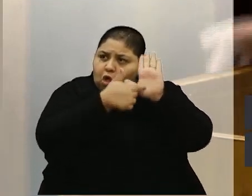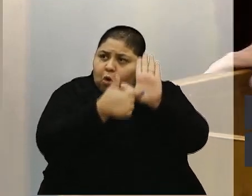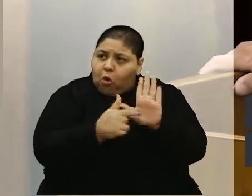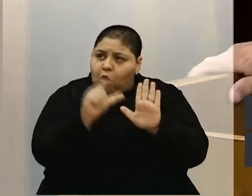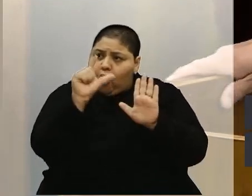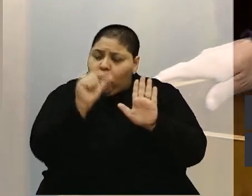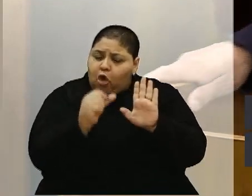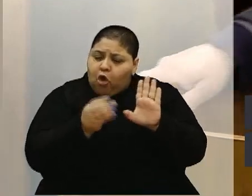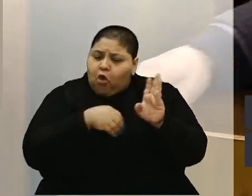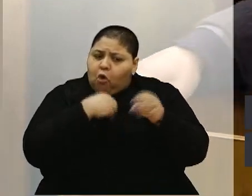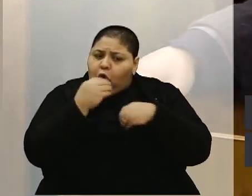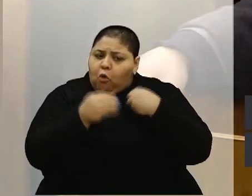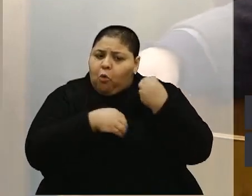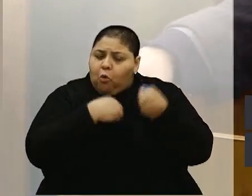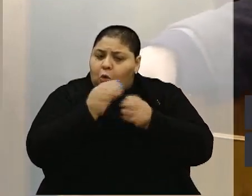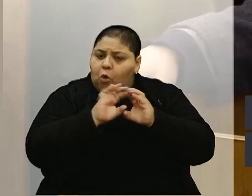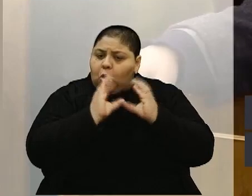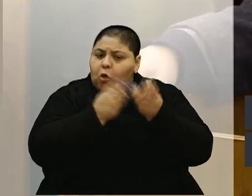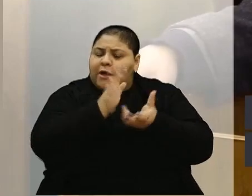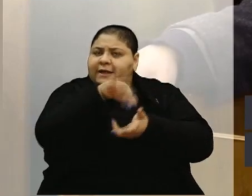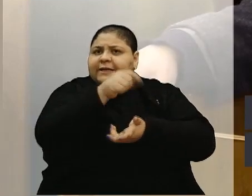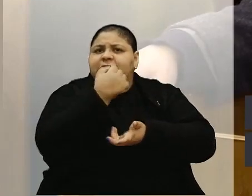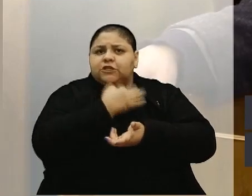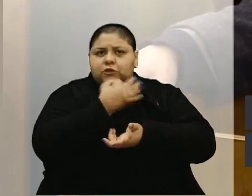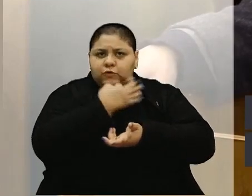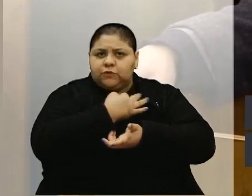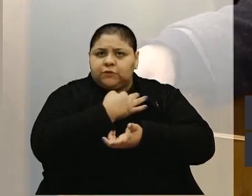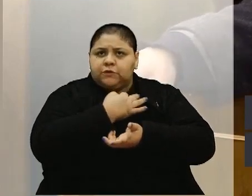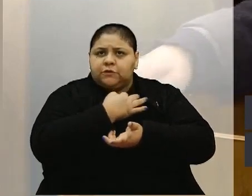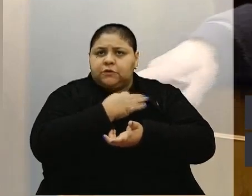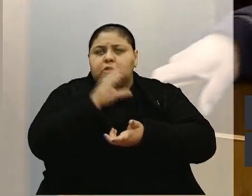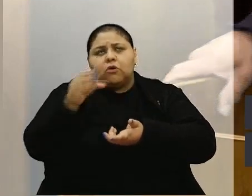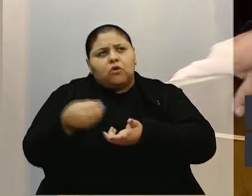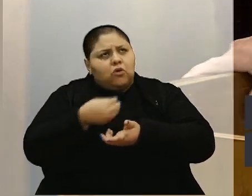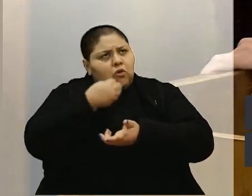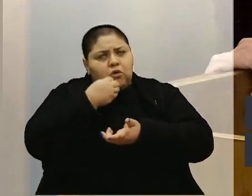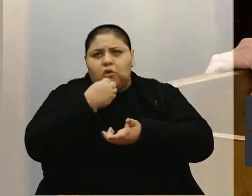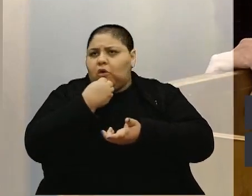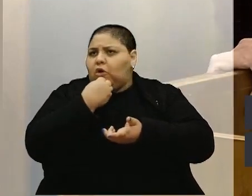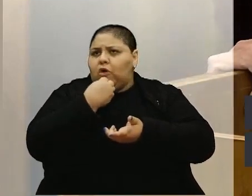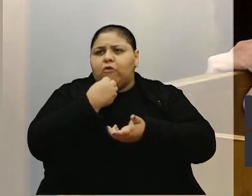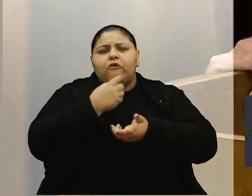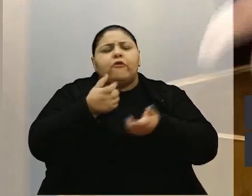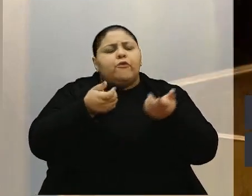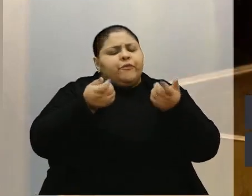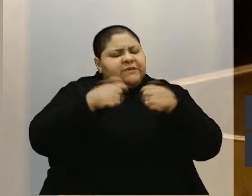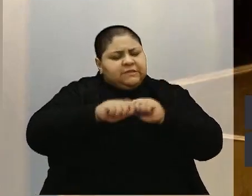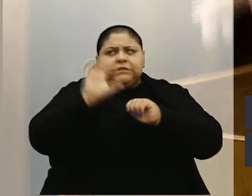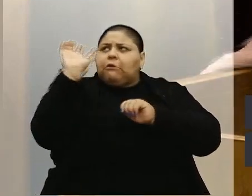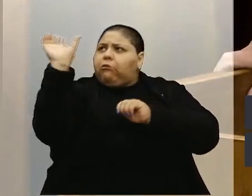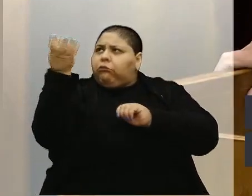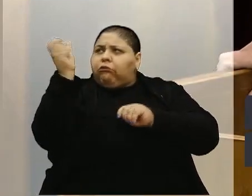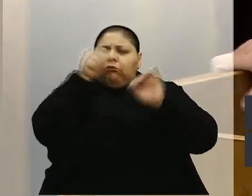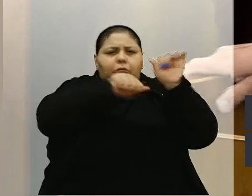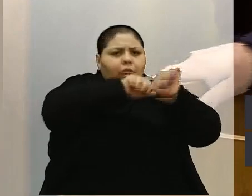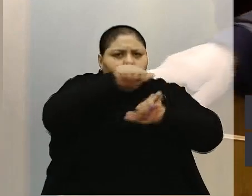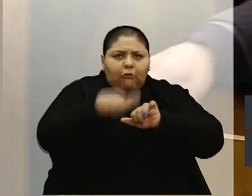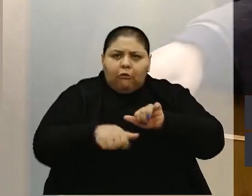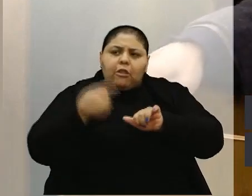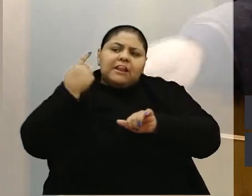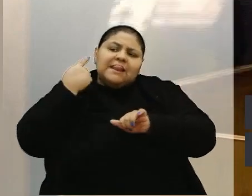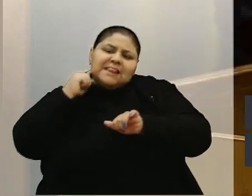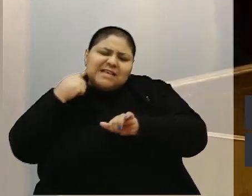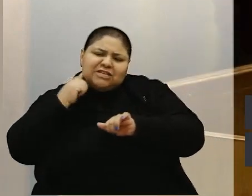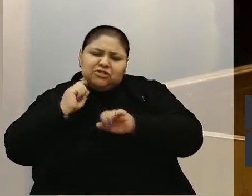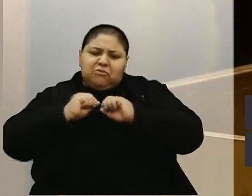do sentimento comunitário em Caxias do Sul. Claro que ainda há luz para ser trocada, ainda há lixões espalhados,